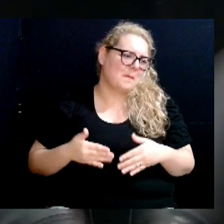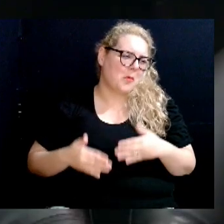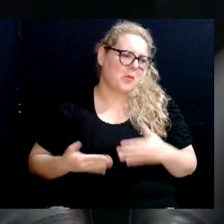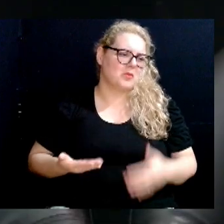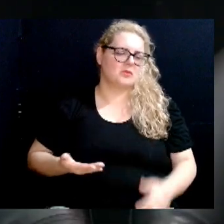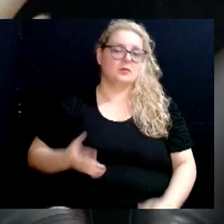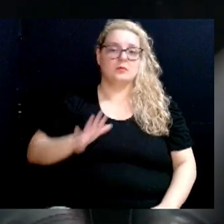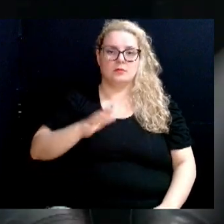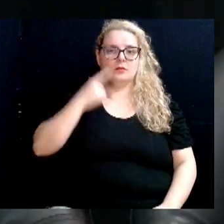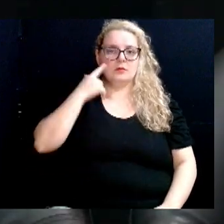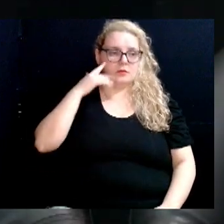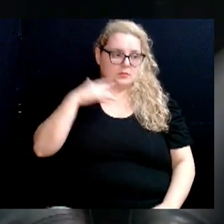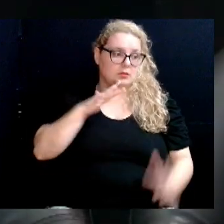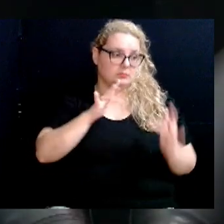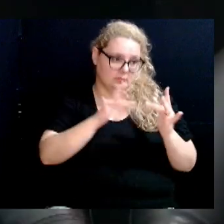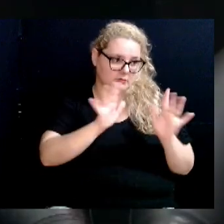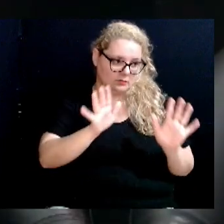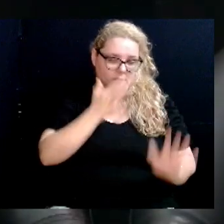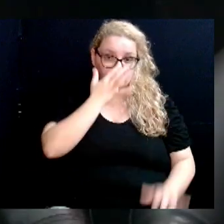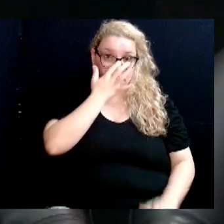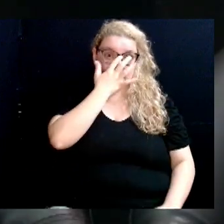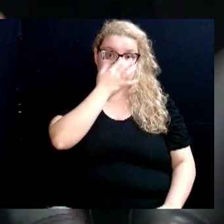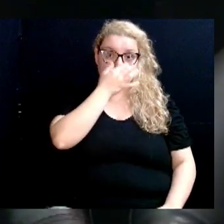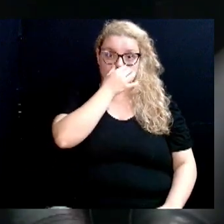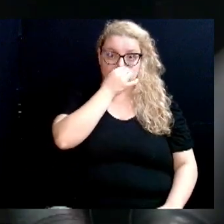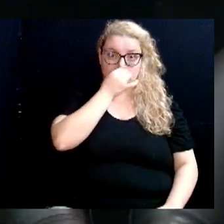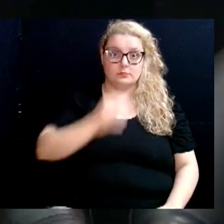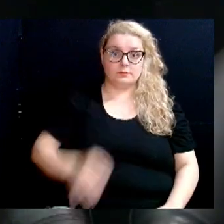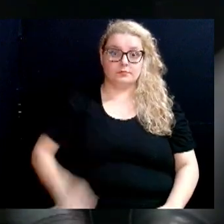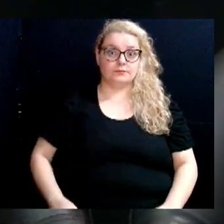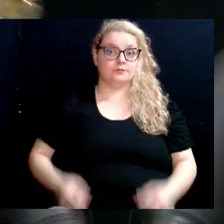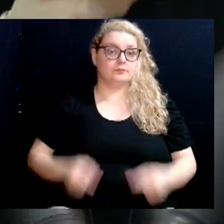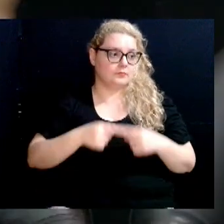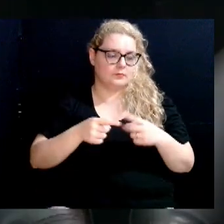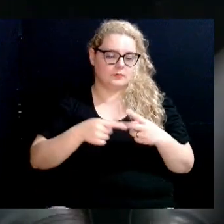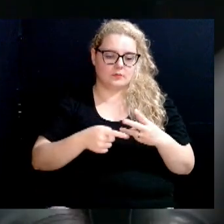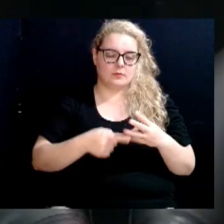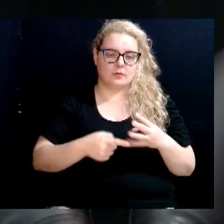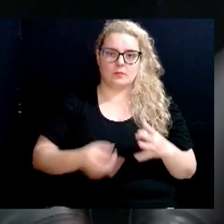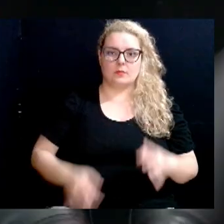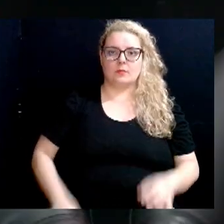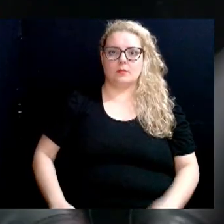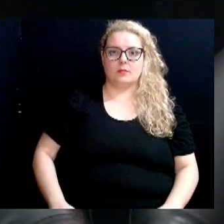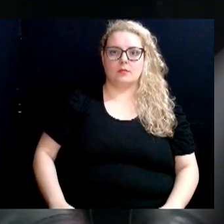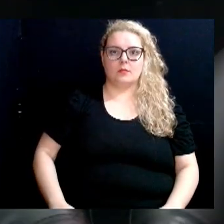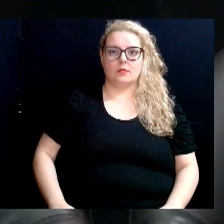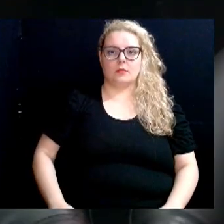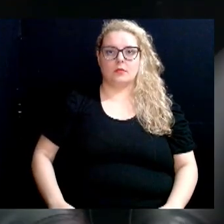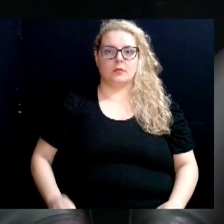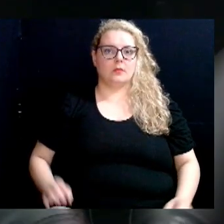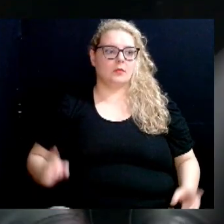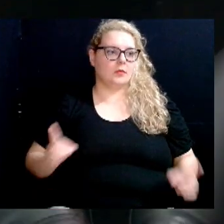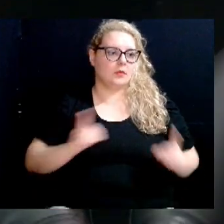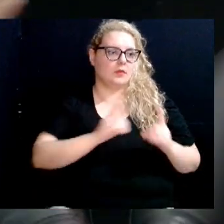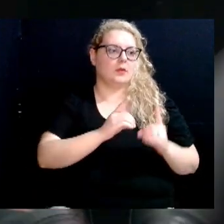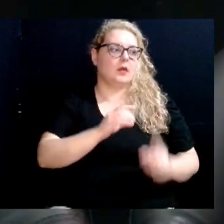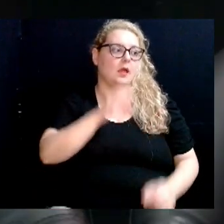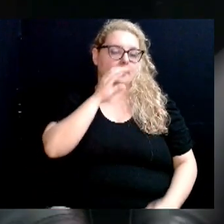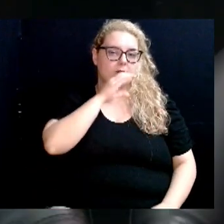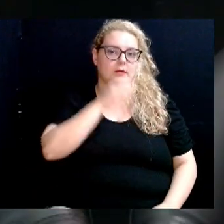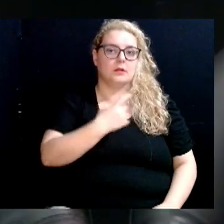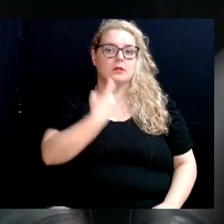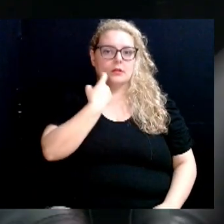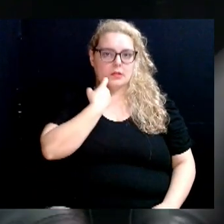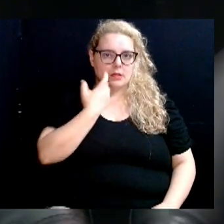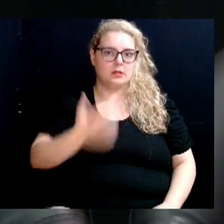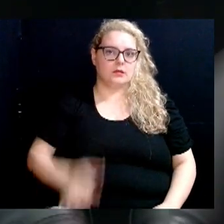namorando. Namoro. Durante a semana, e vê uma coisa rapidinho. Na sexta-feira que vocês vão se ver, você não sabe o